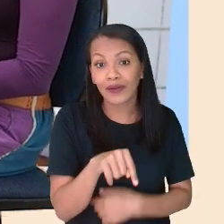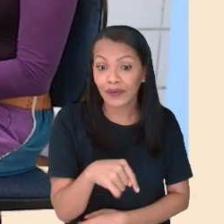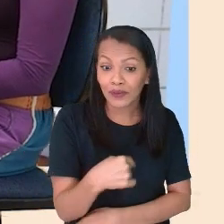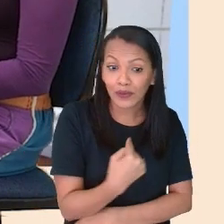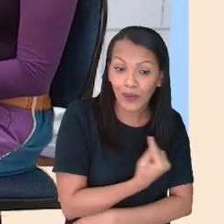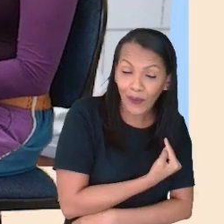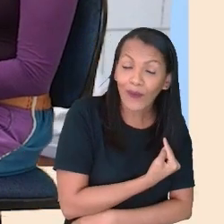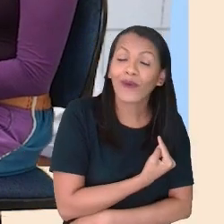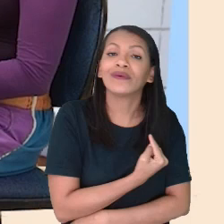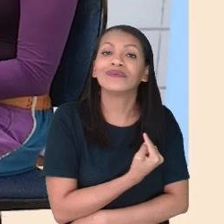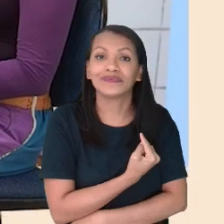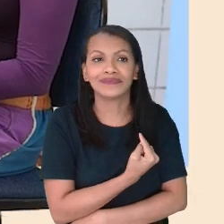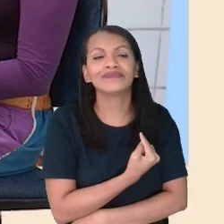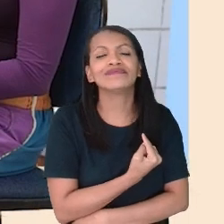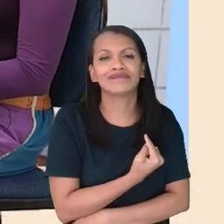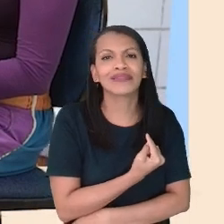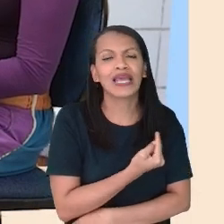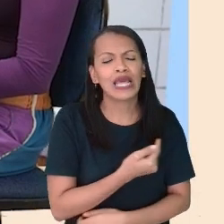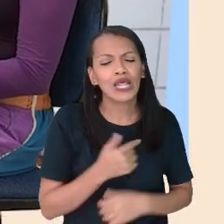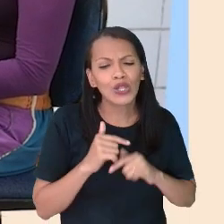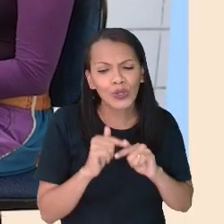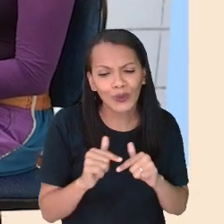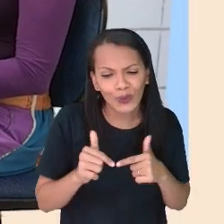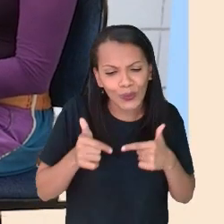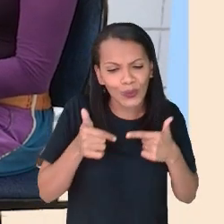gente milita